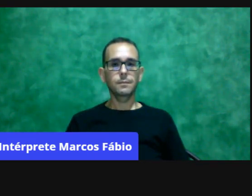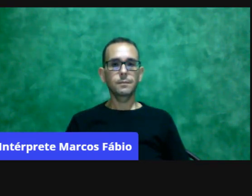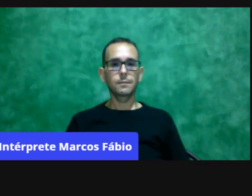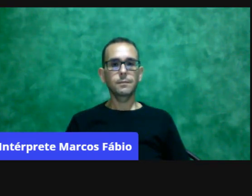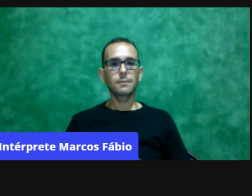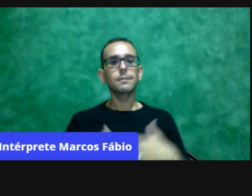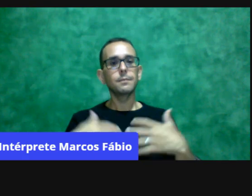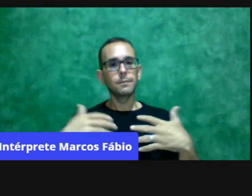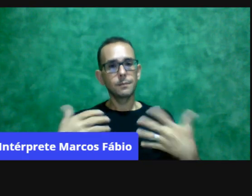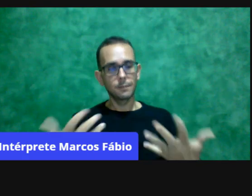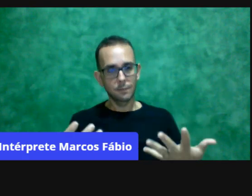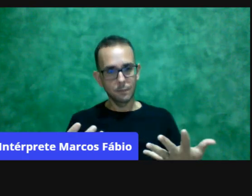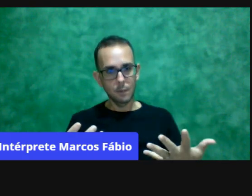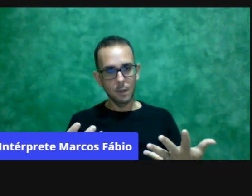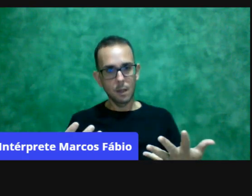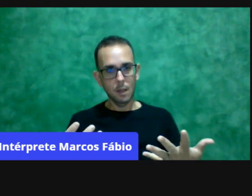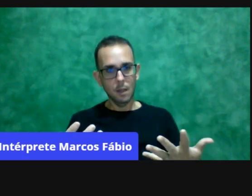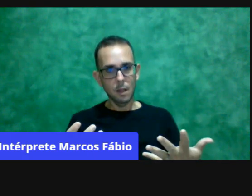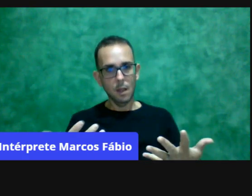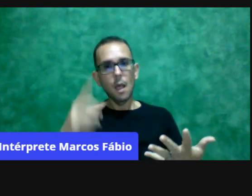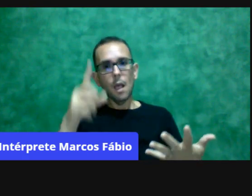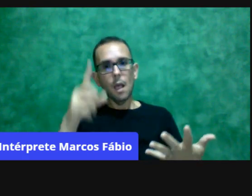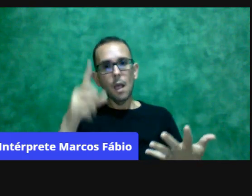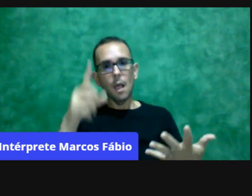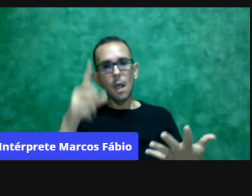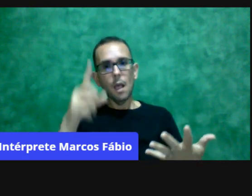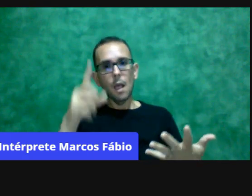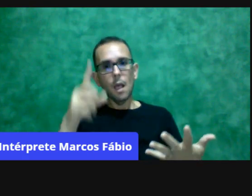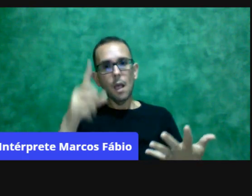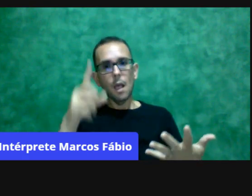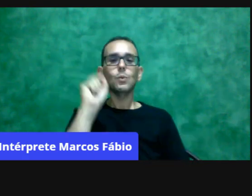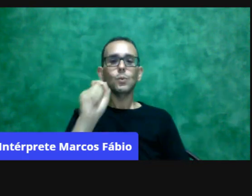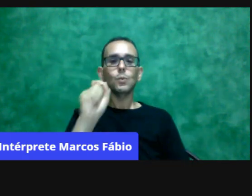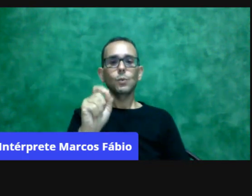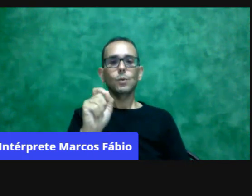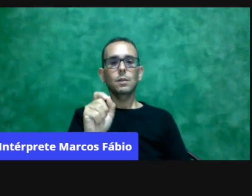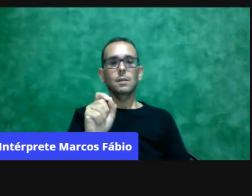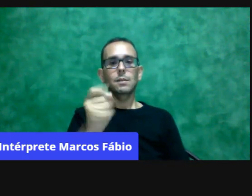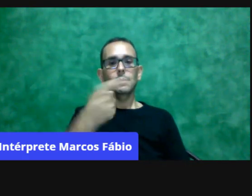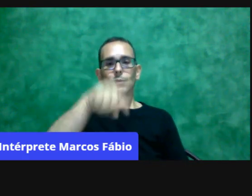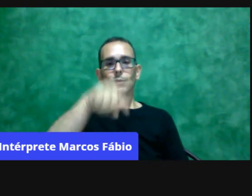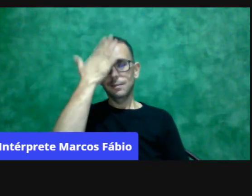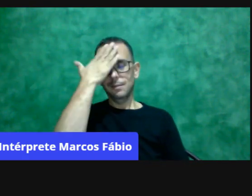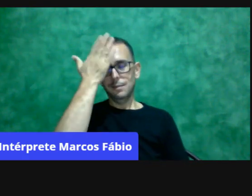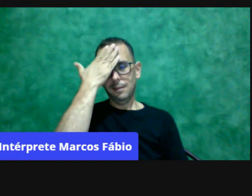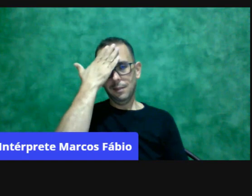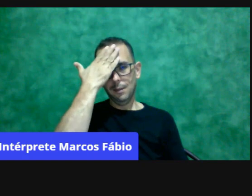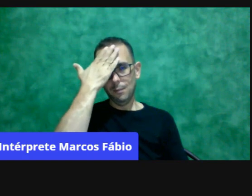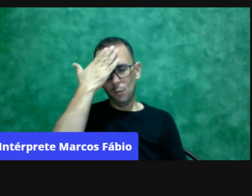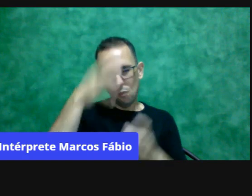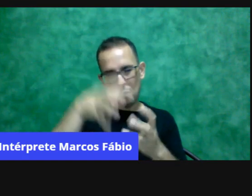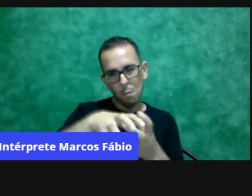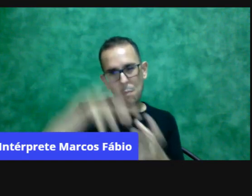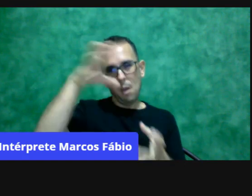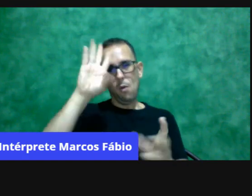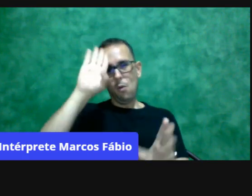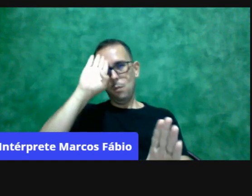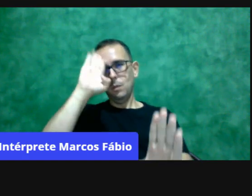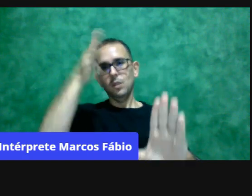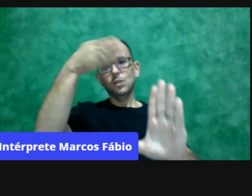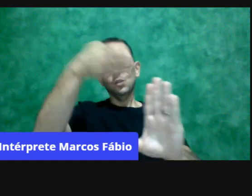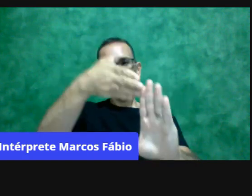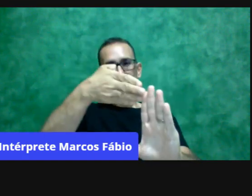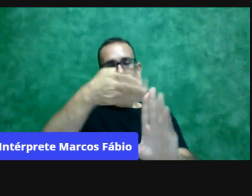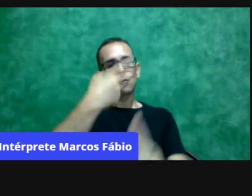Vamos lá. E uma coisa importante também, a gente sabe que um dos maiores objetivos da gente